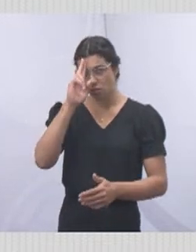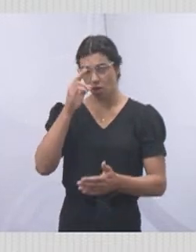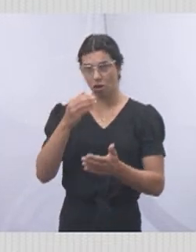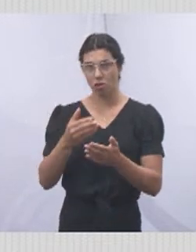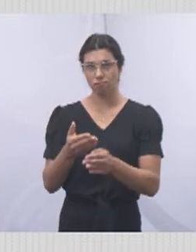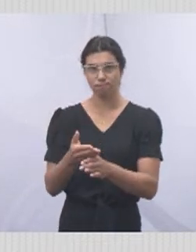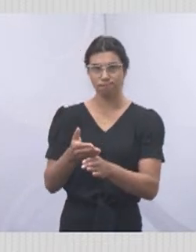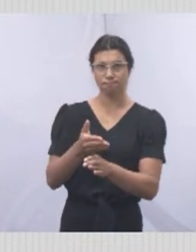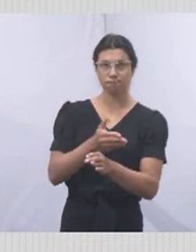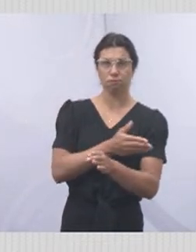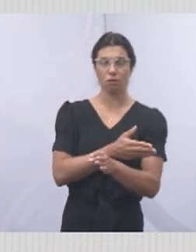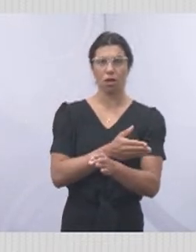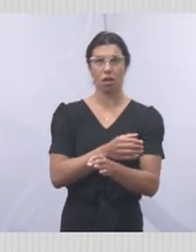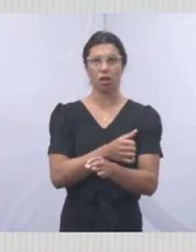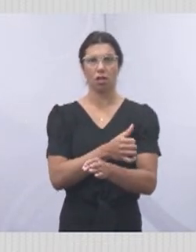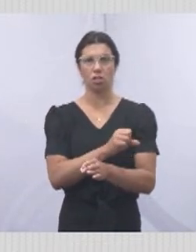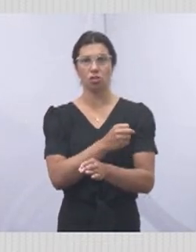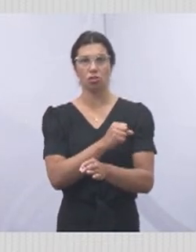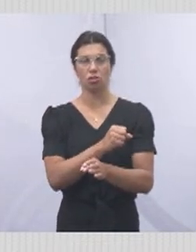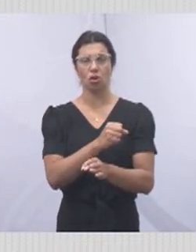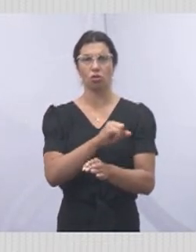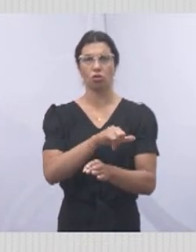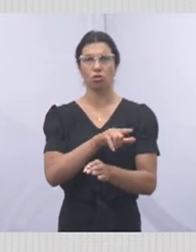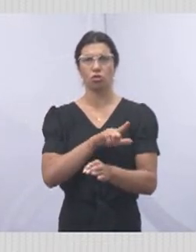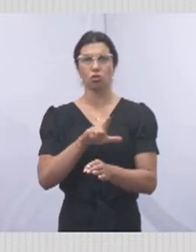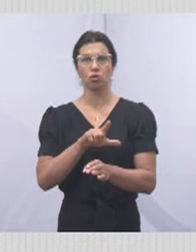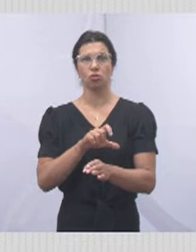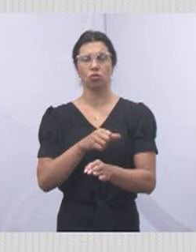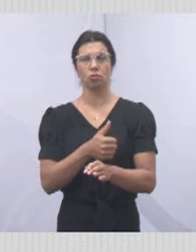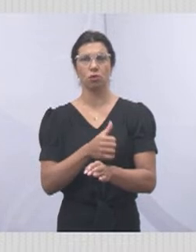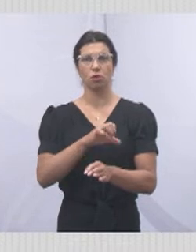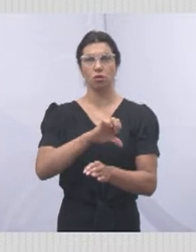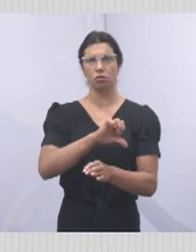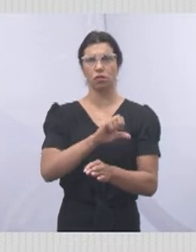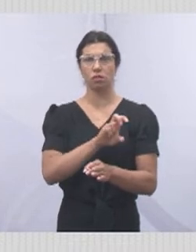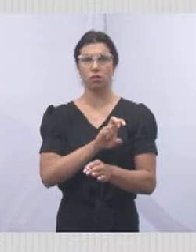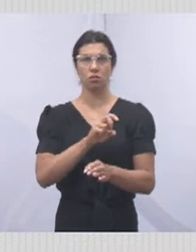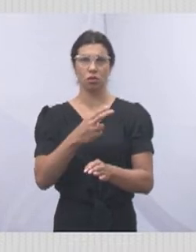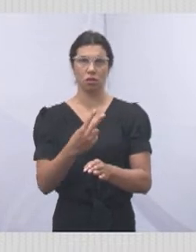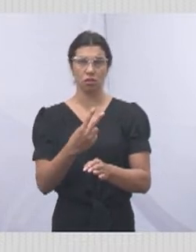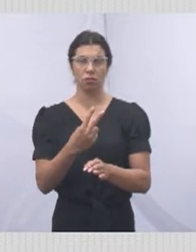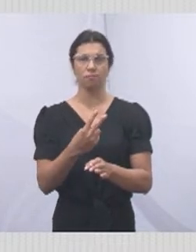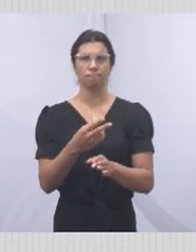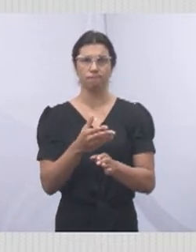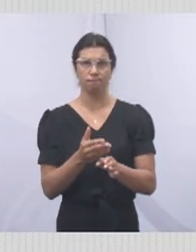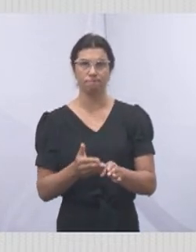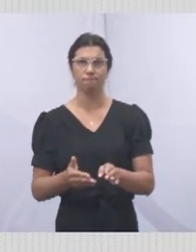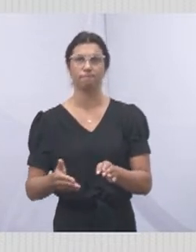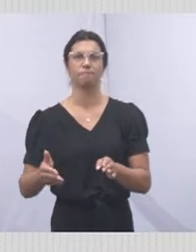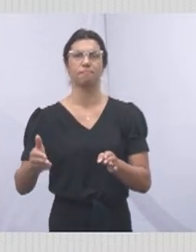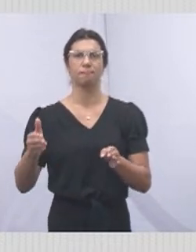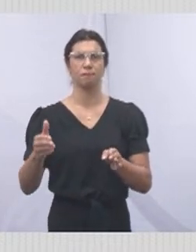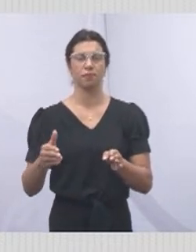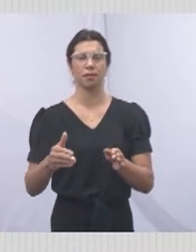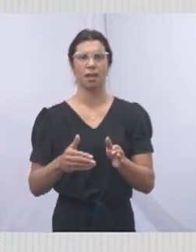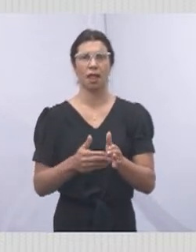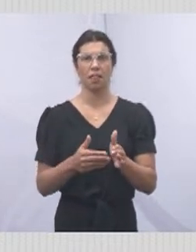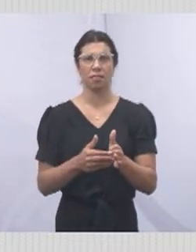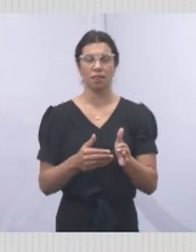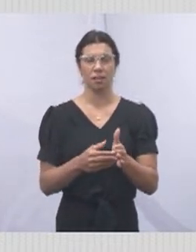início em 18 de julho de 1952 e se estendeu até